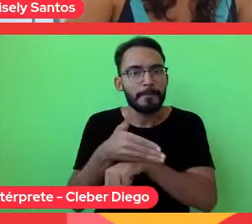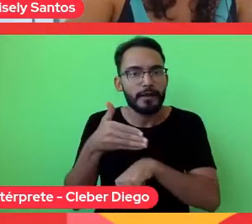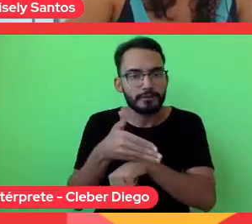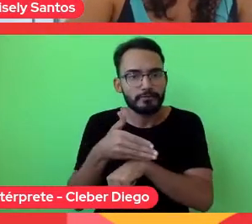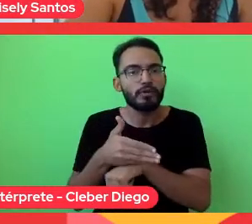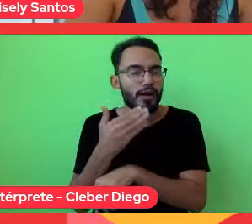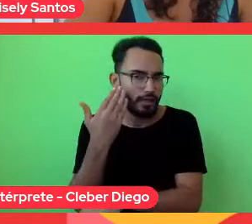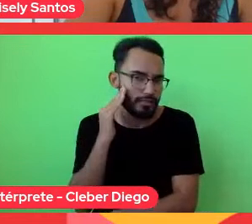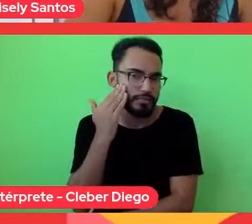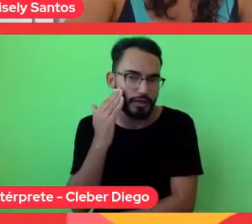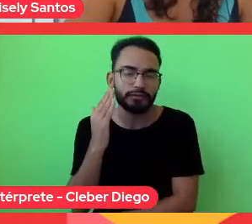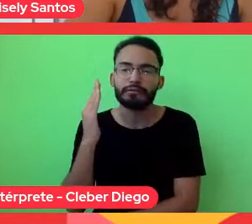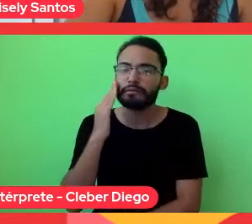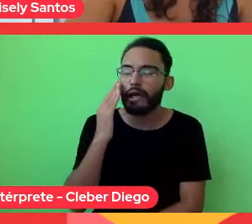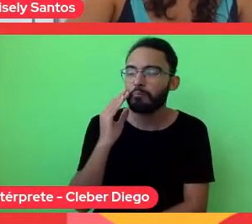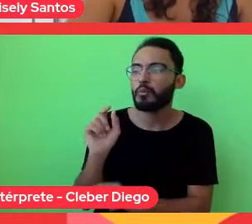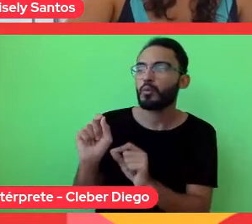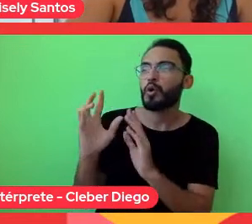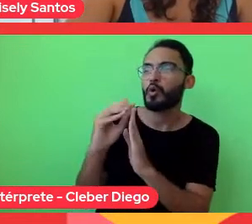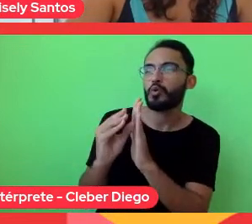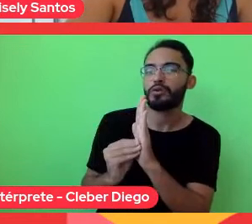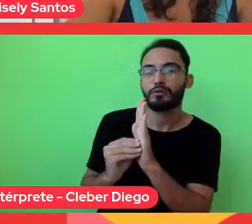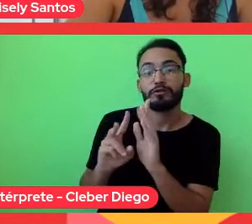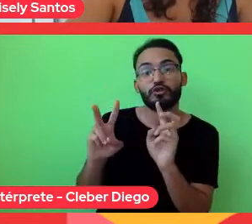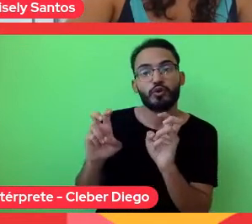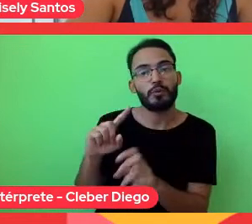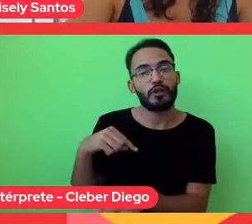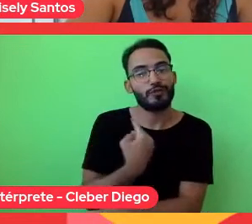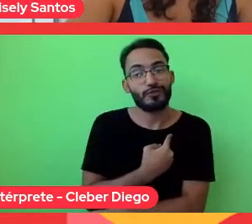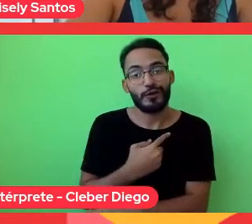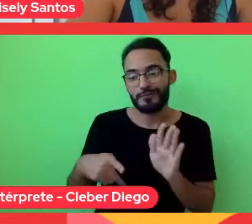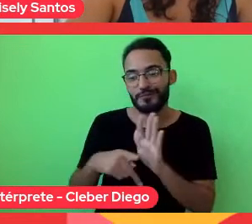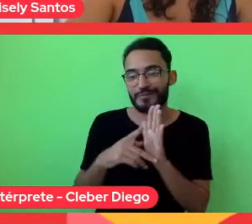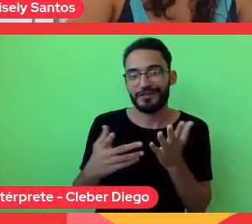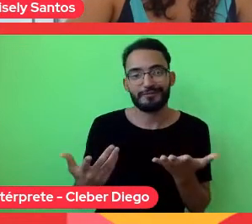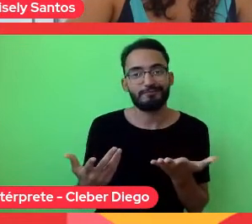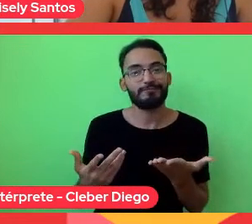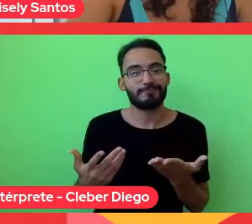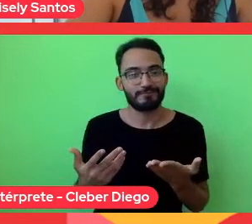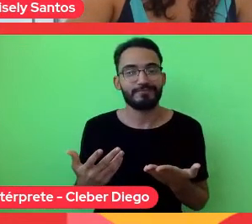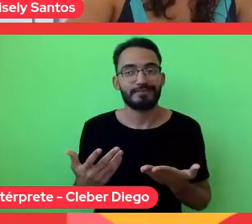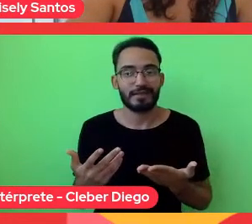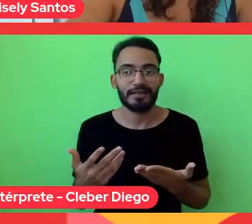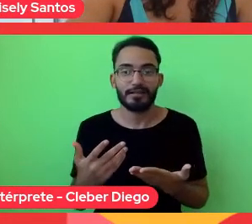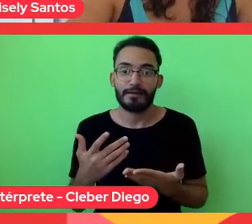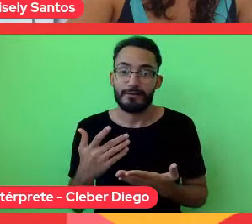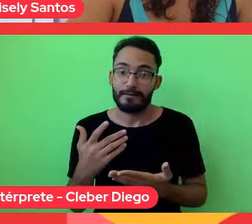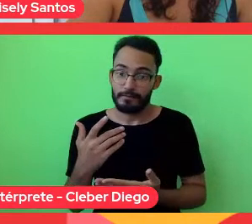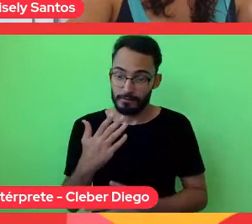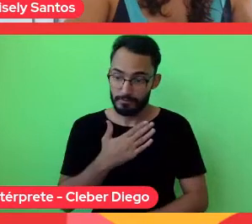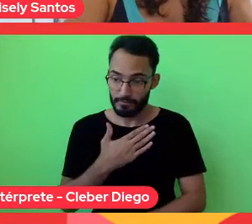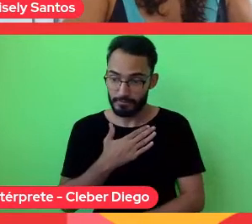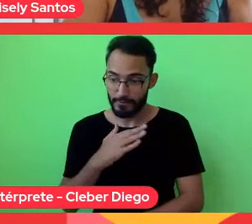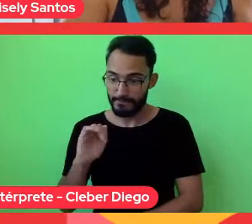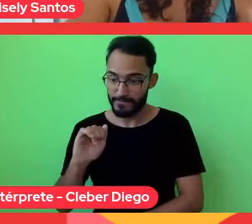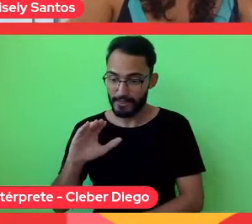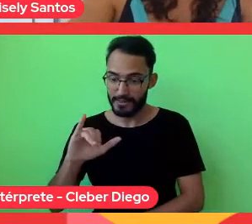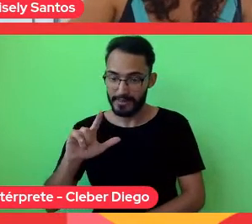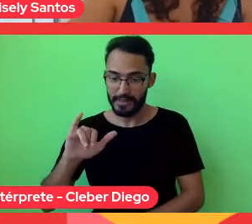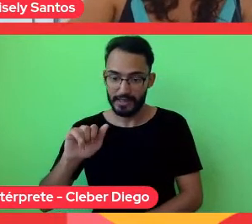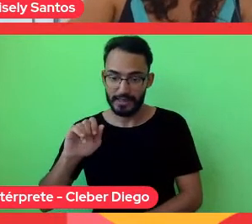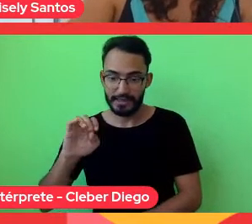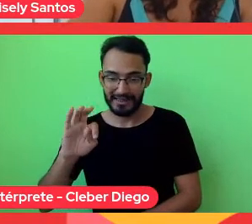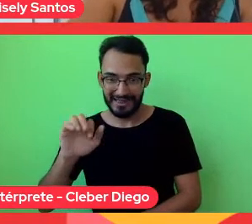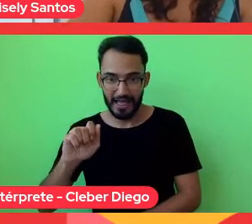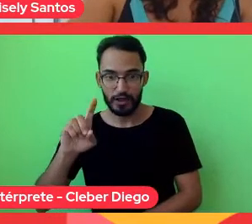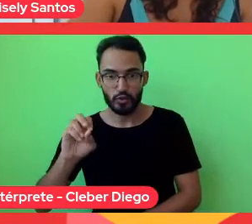entende, sabe sobre o que é o conteúdo. O conteúdo é sobre nós mesmos ali, né? Então, para se tornar facilitadora, você passa por um momento